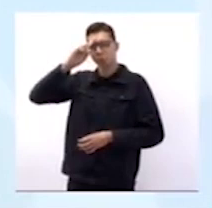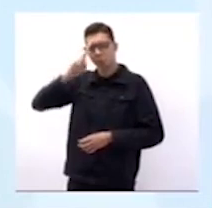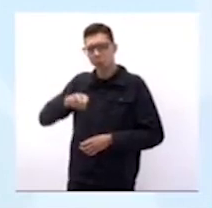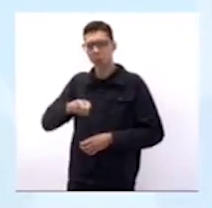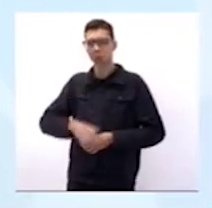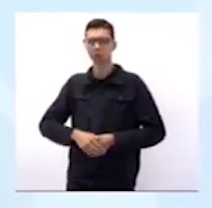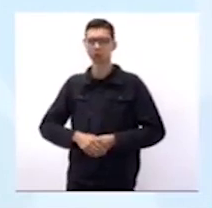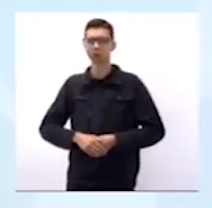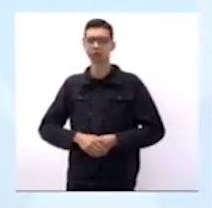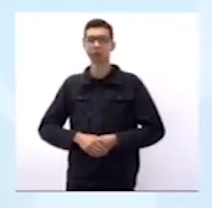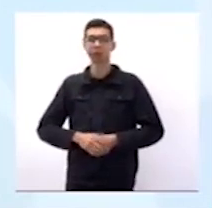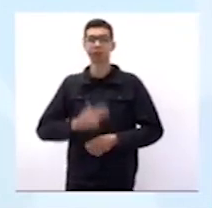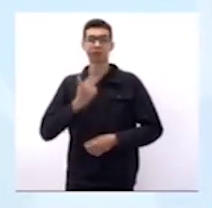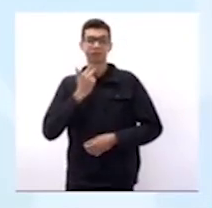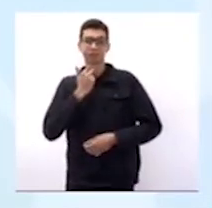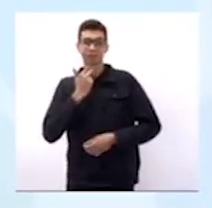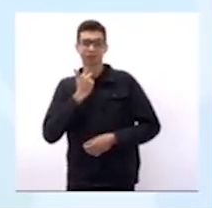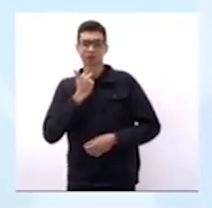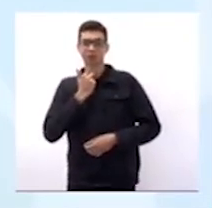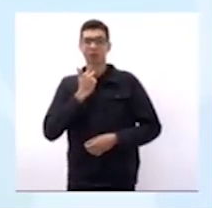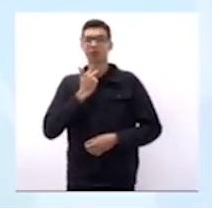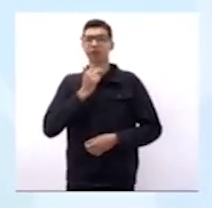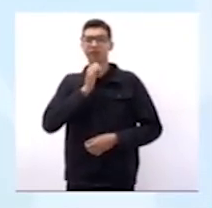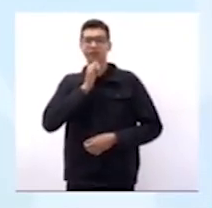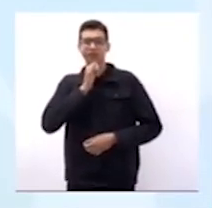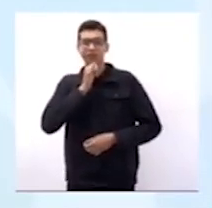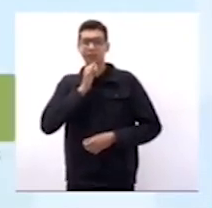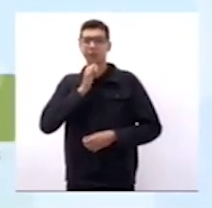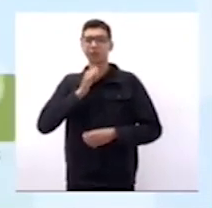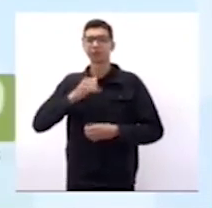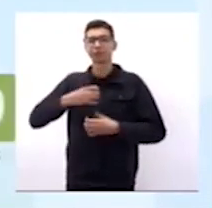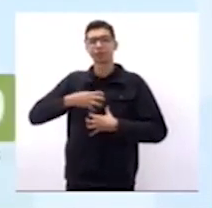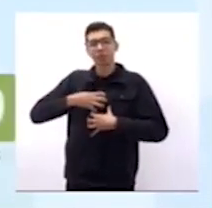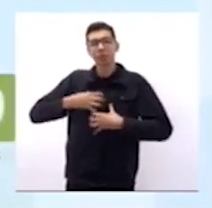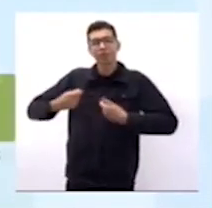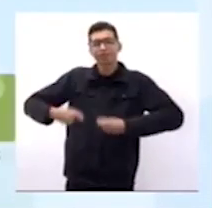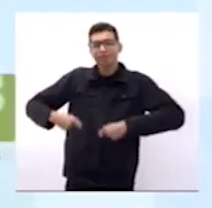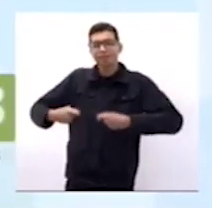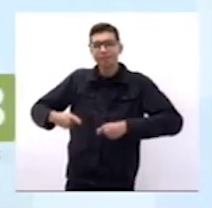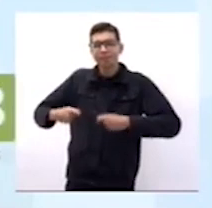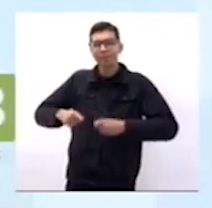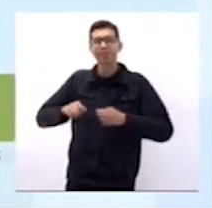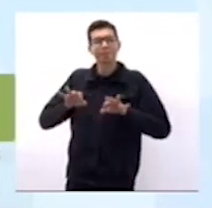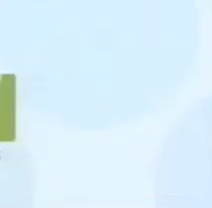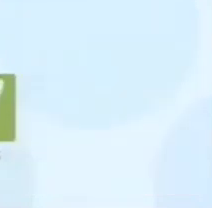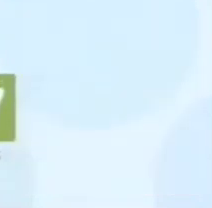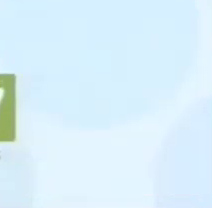significativo. Vocês concordam ou discordam? 1 minuto aí no chat, vamos lá.